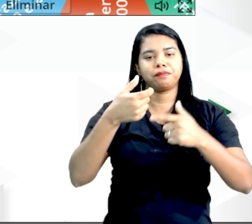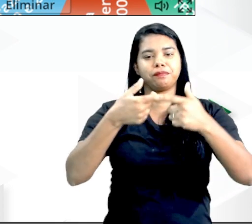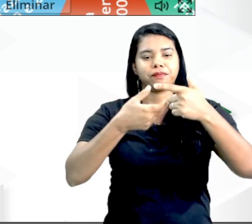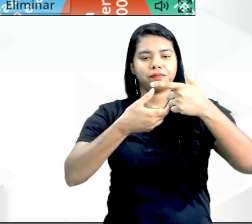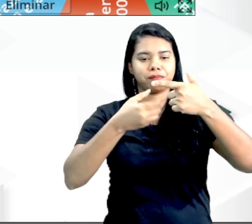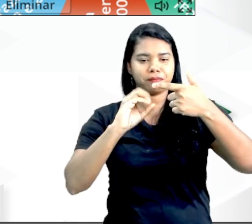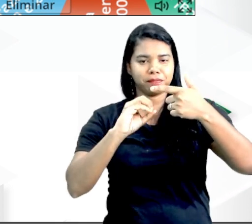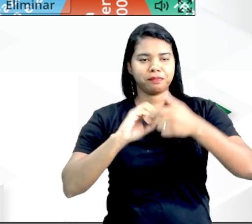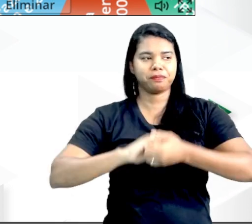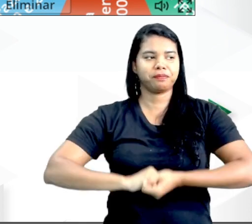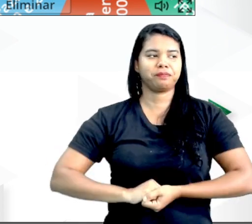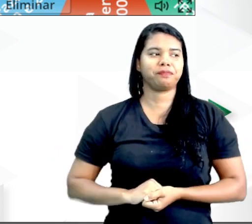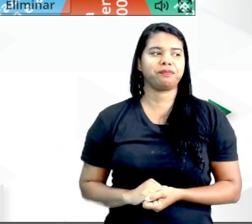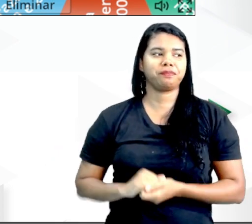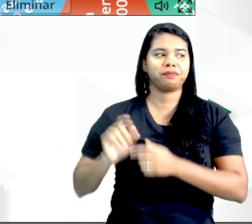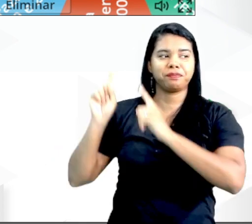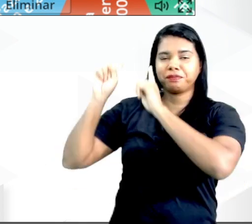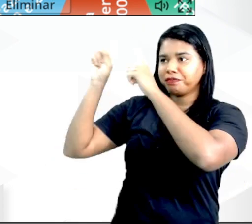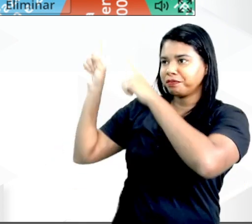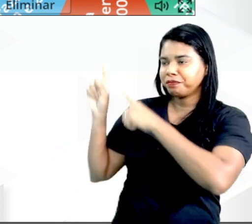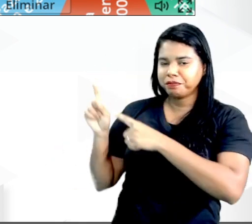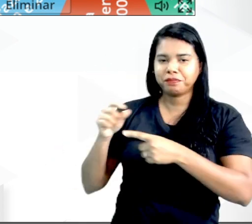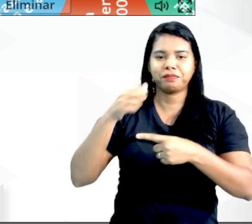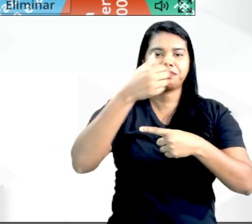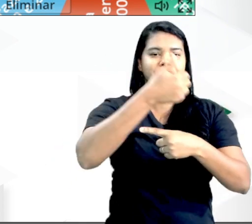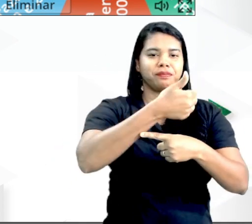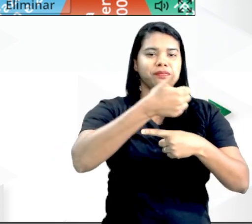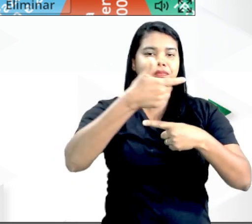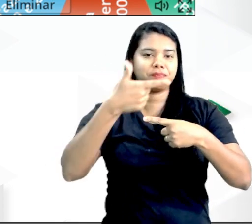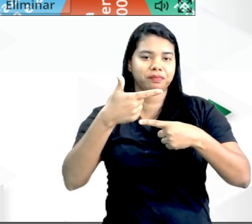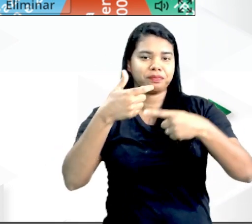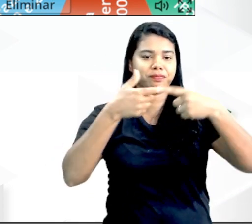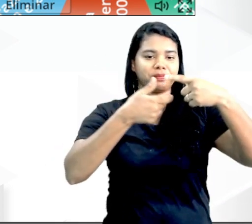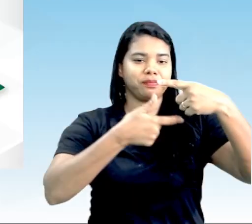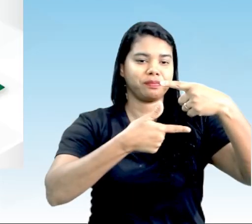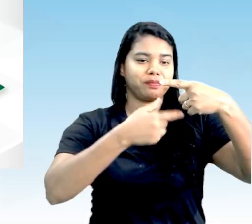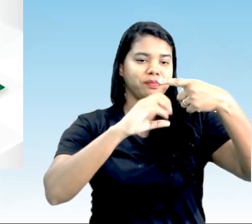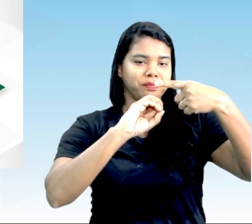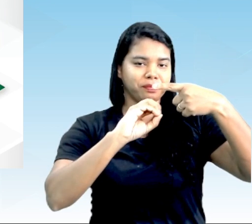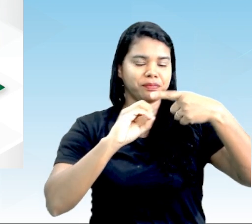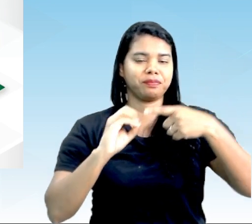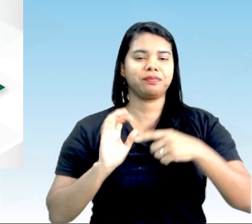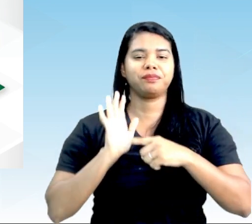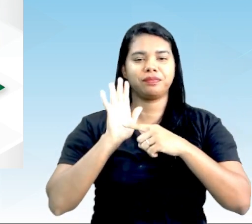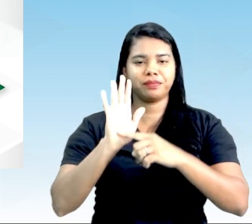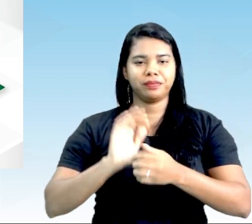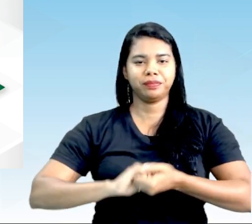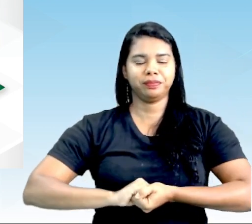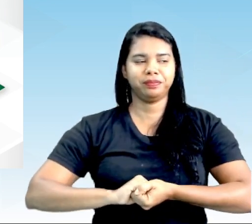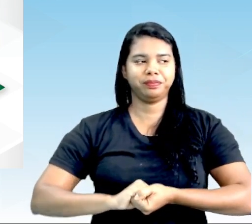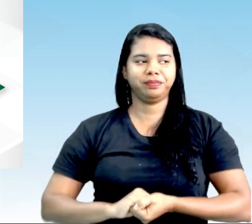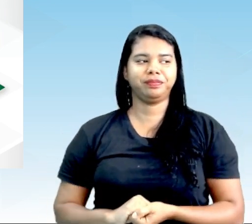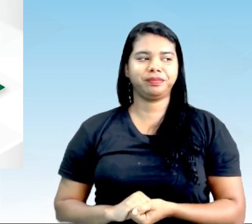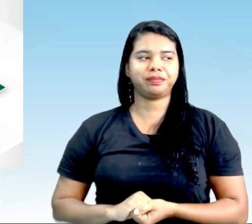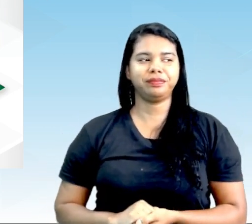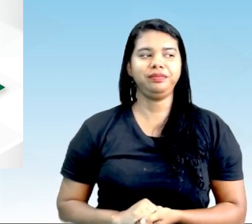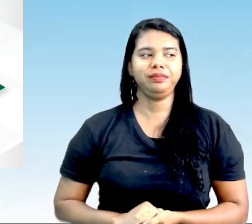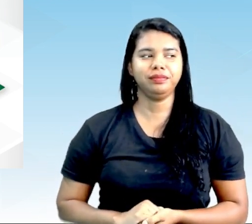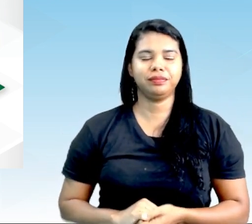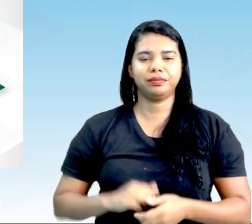ó. 12 numerador, 20 denominador. Traz para mim, Manuel, por favor, rapidão, ó.